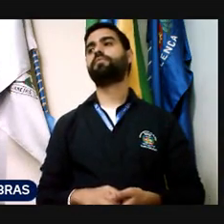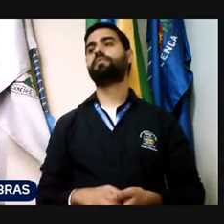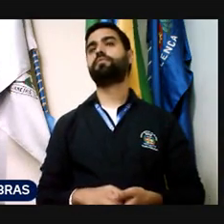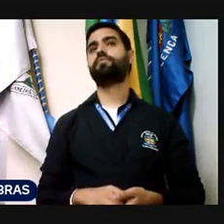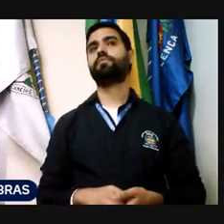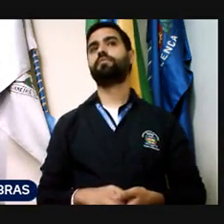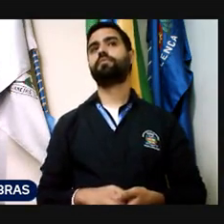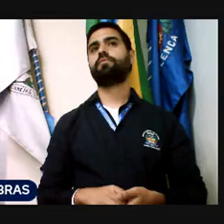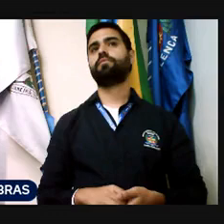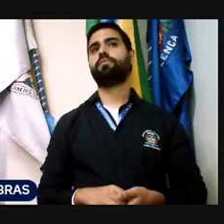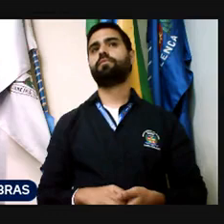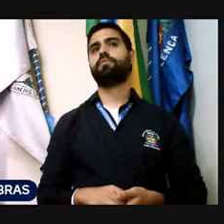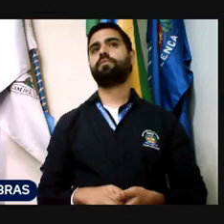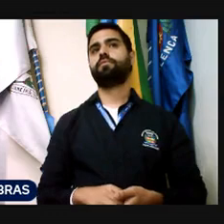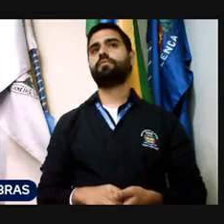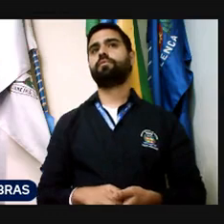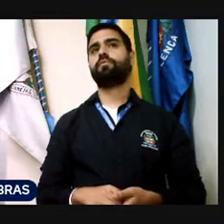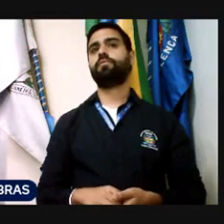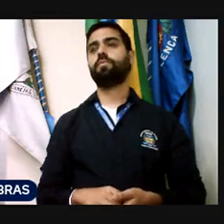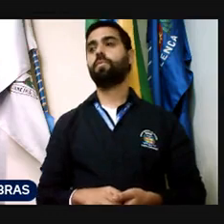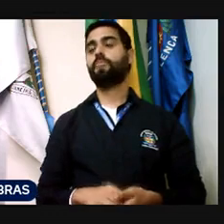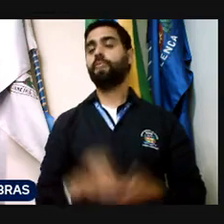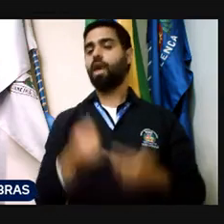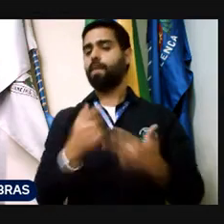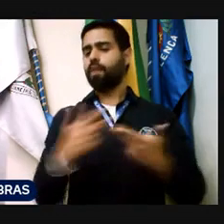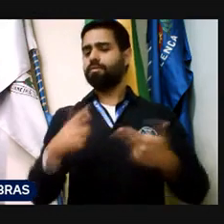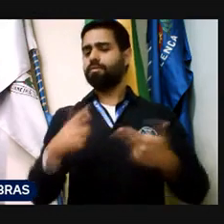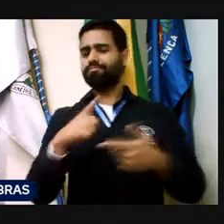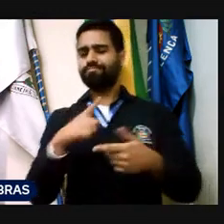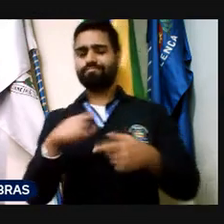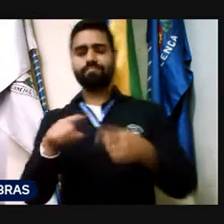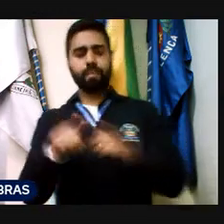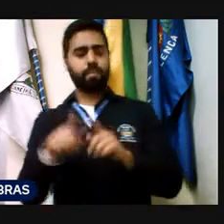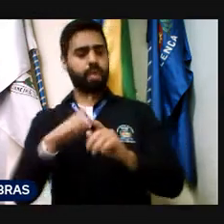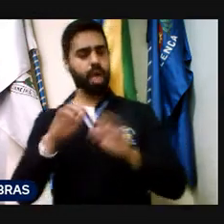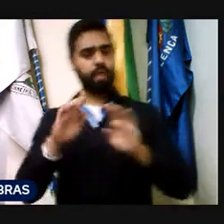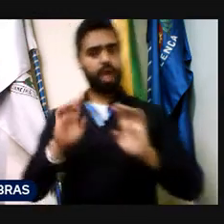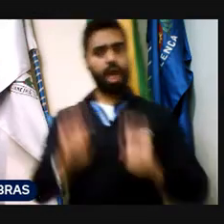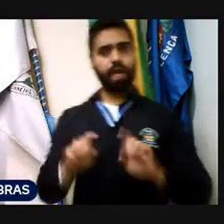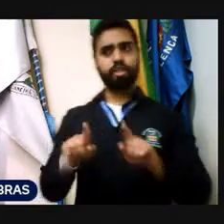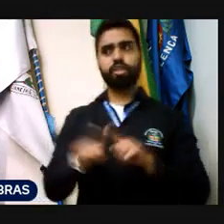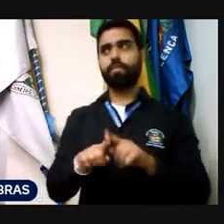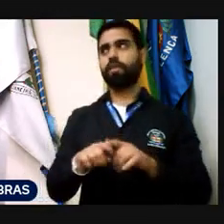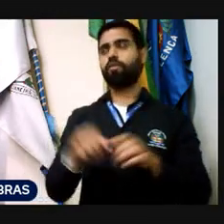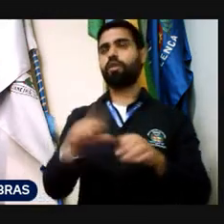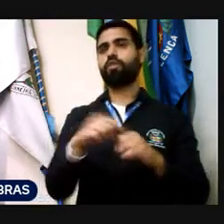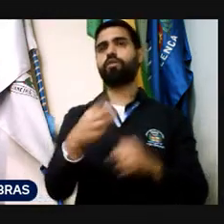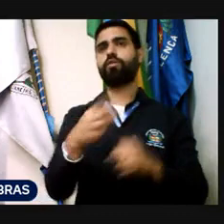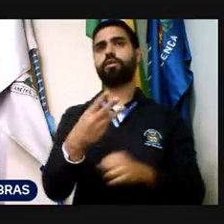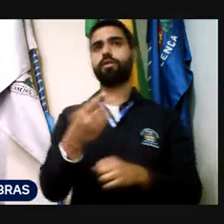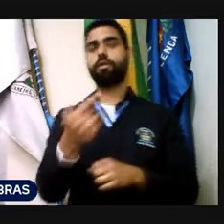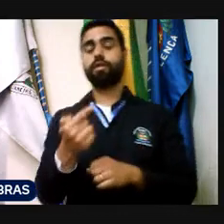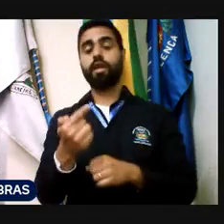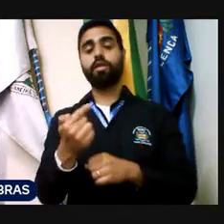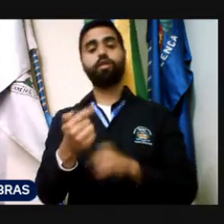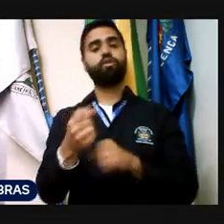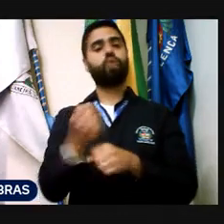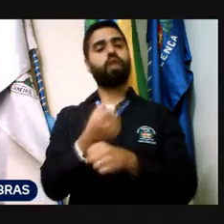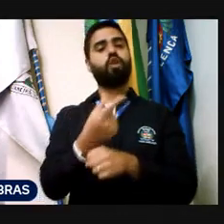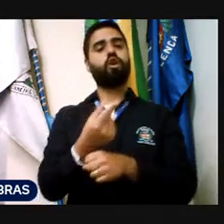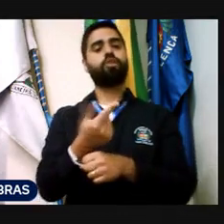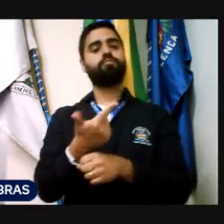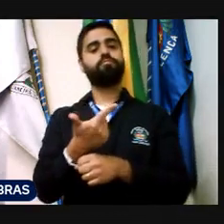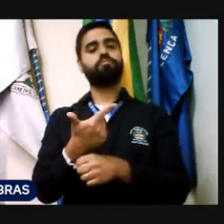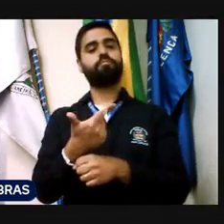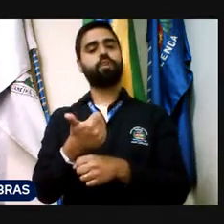Tal requisito, além de ser agasalho da moralidade administrativa, nos moldes do artigo 37, capítulo de 88, corrige uma